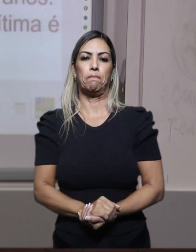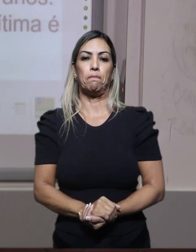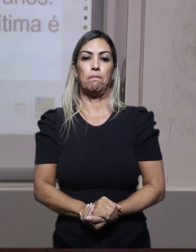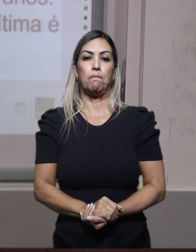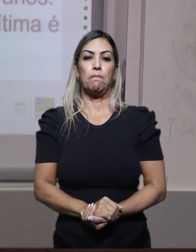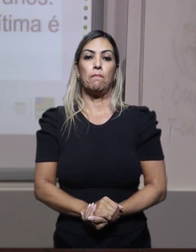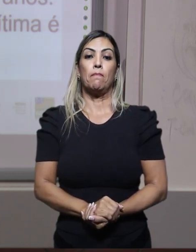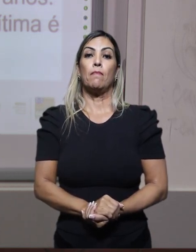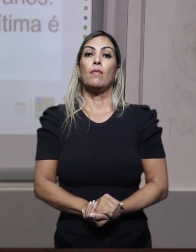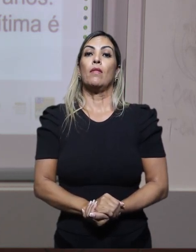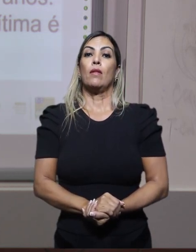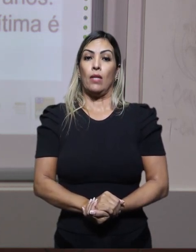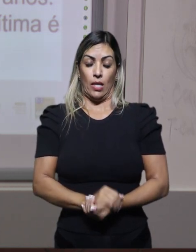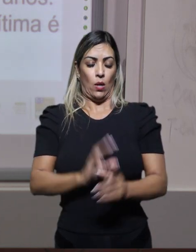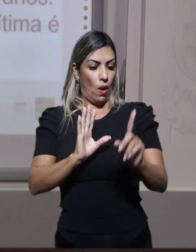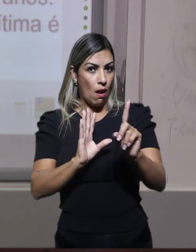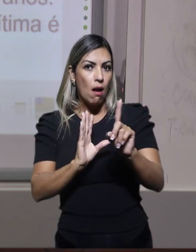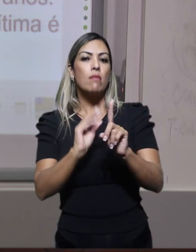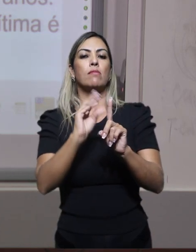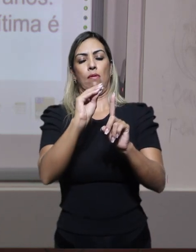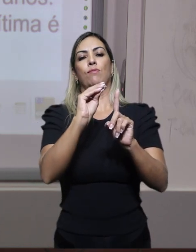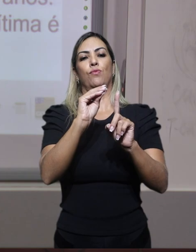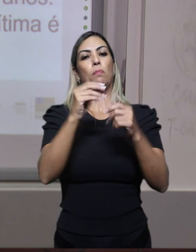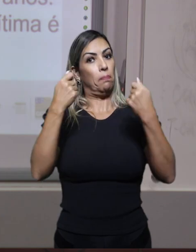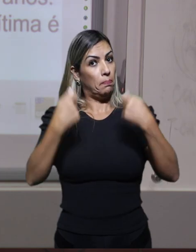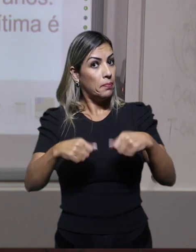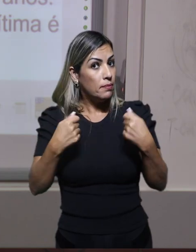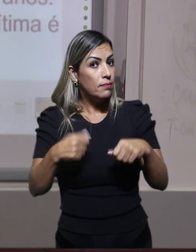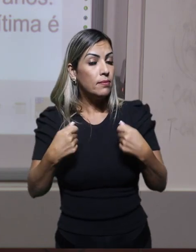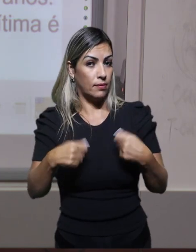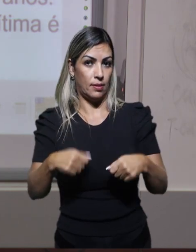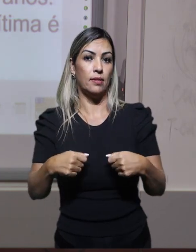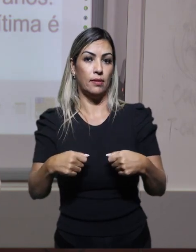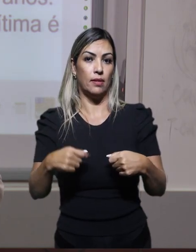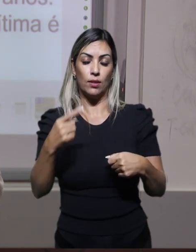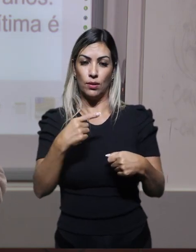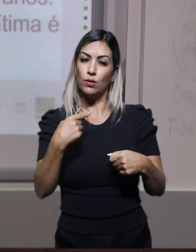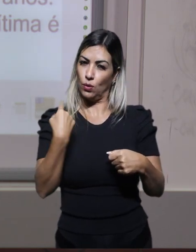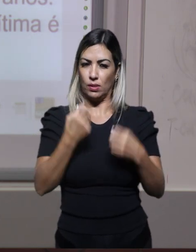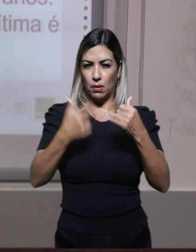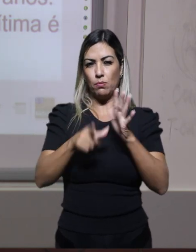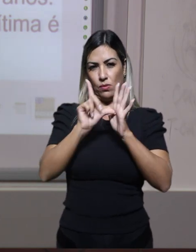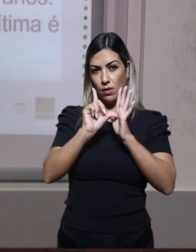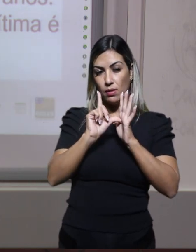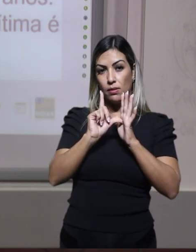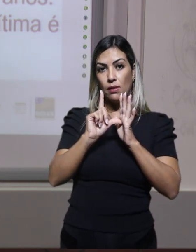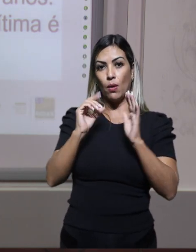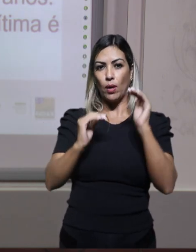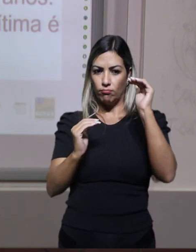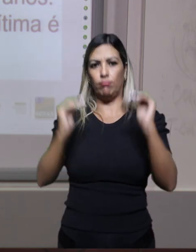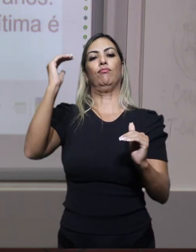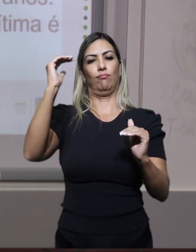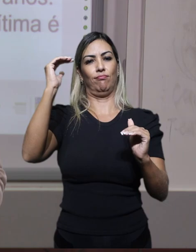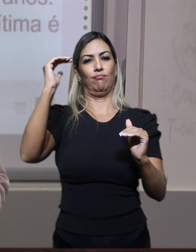que haja o assédio sexual, é necessário, como nós falamos, essa